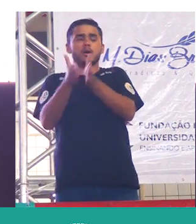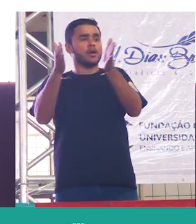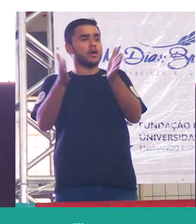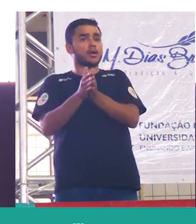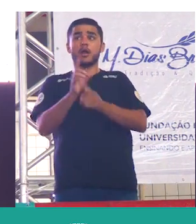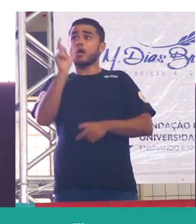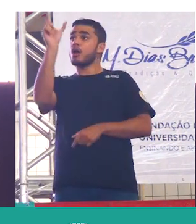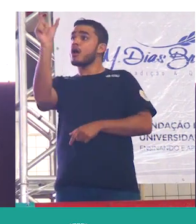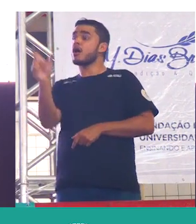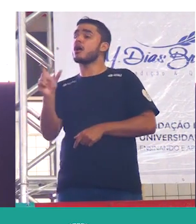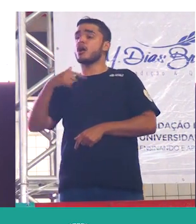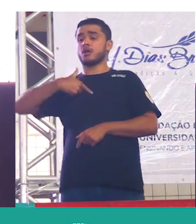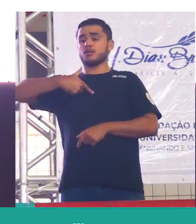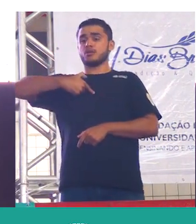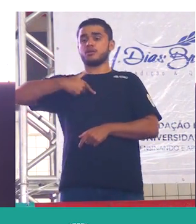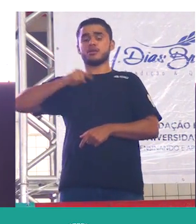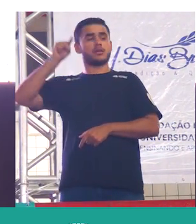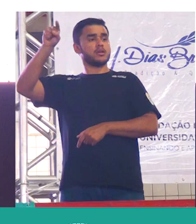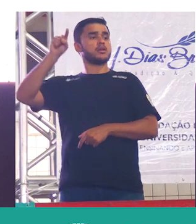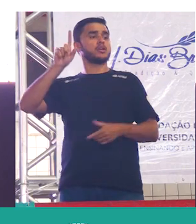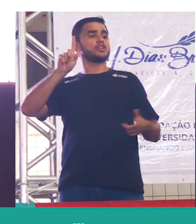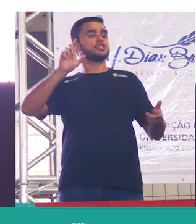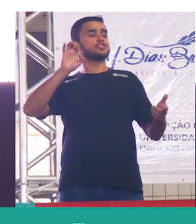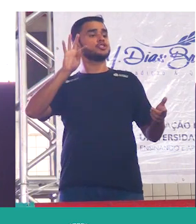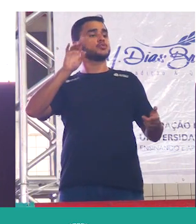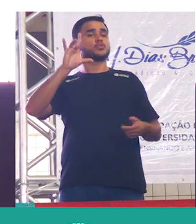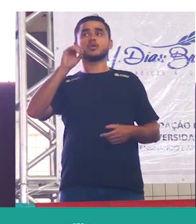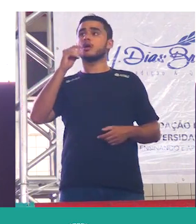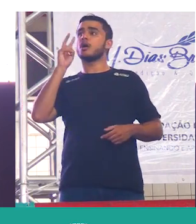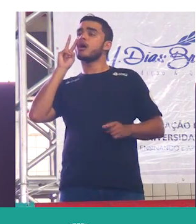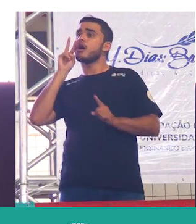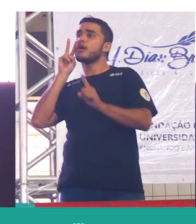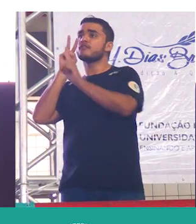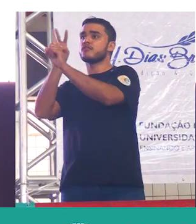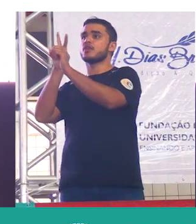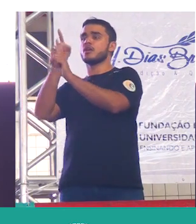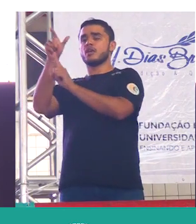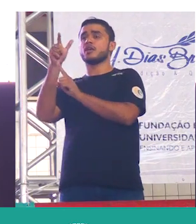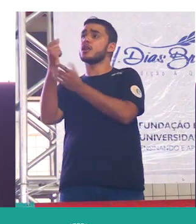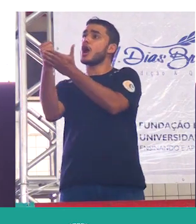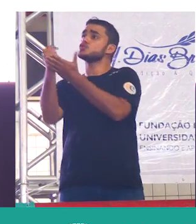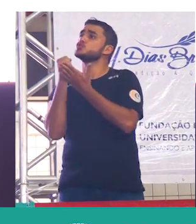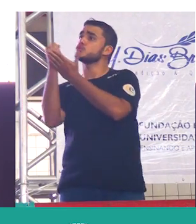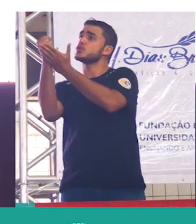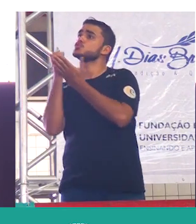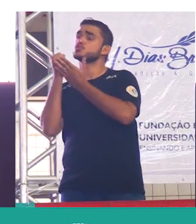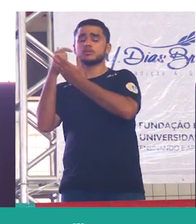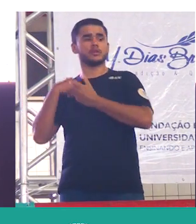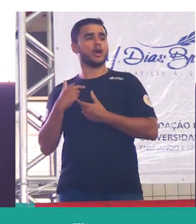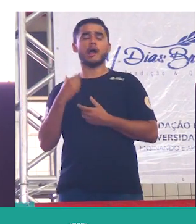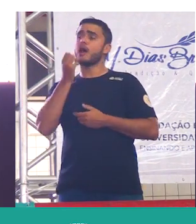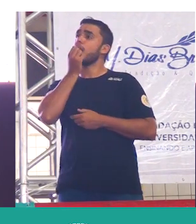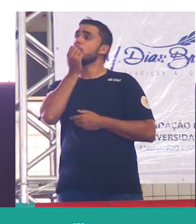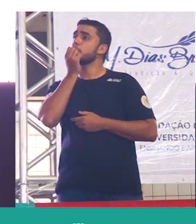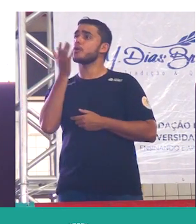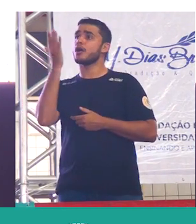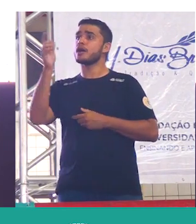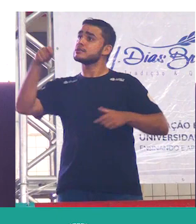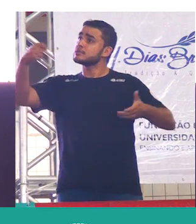no Vargas aquilo que passaram a chamar de o pai dos pobres, porque muitos